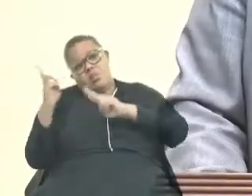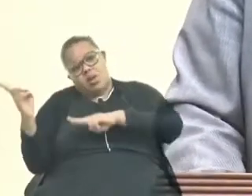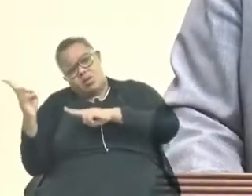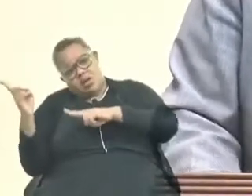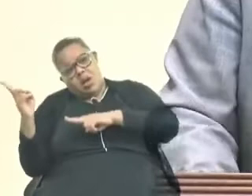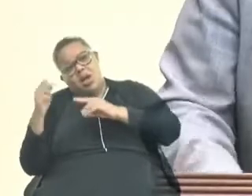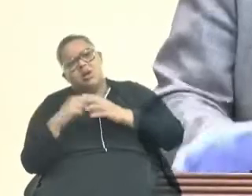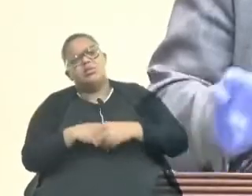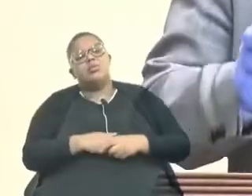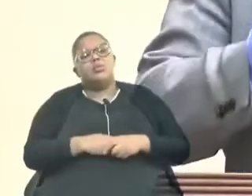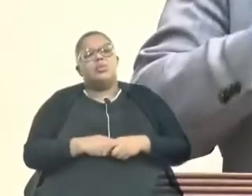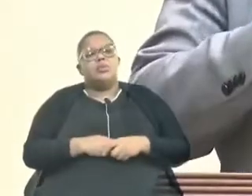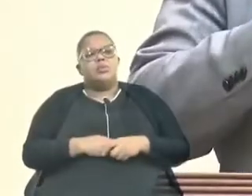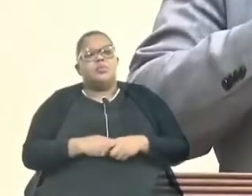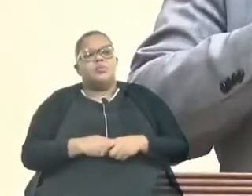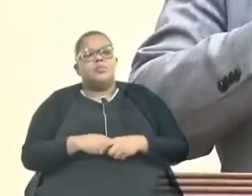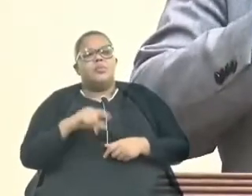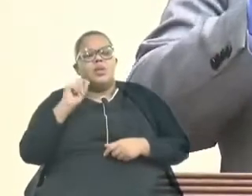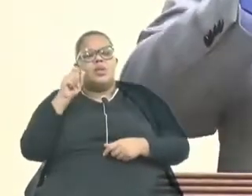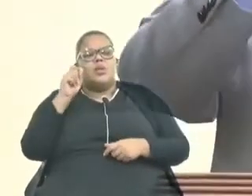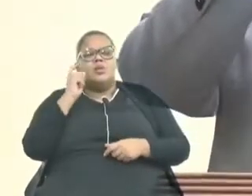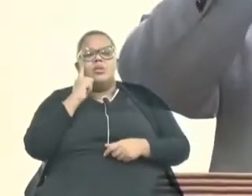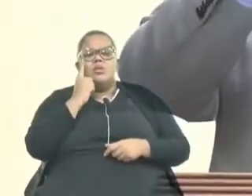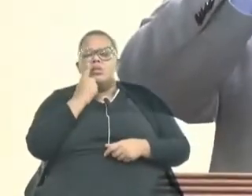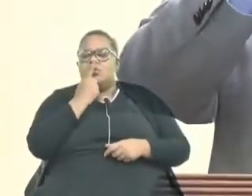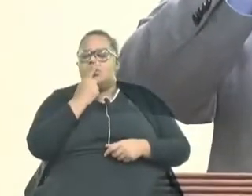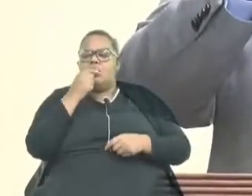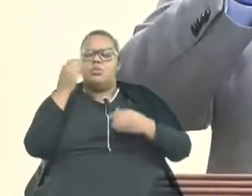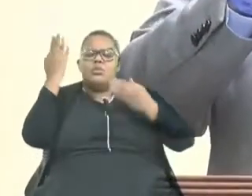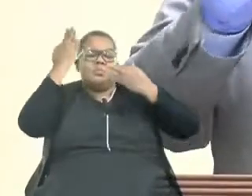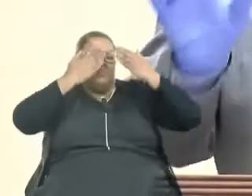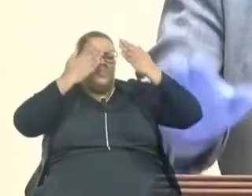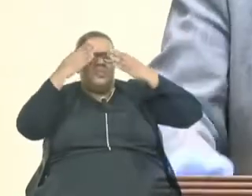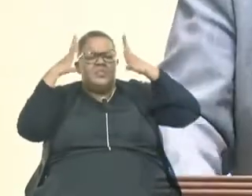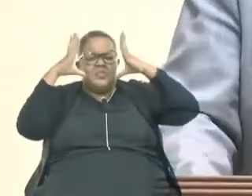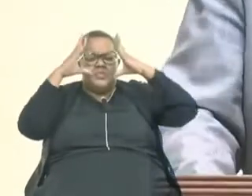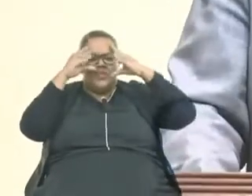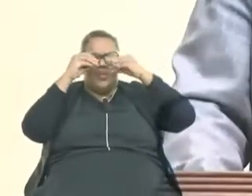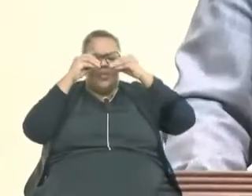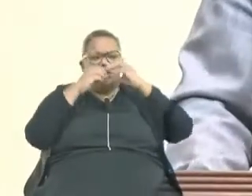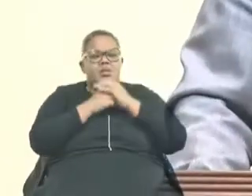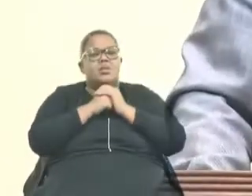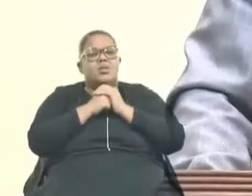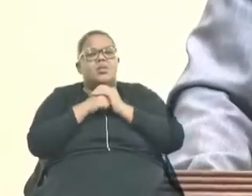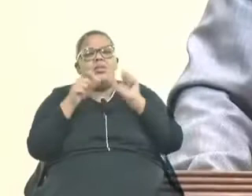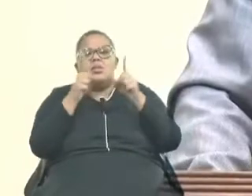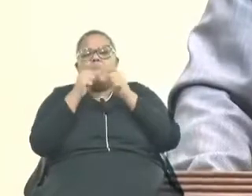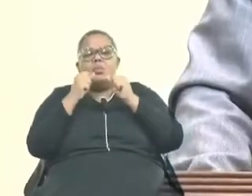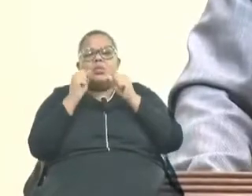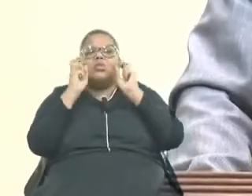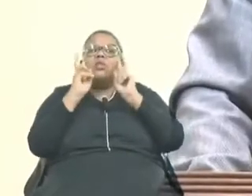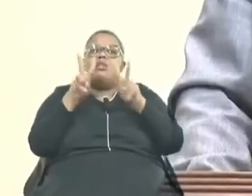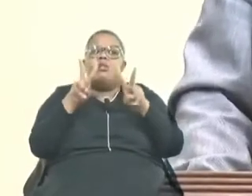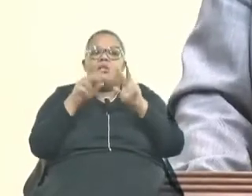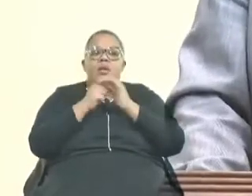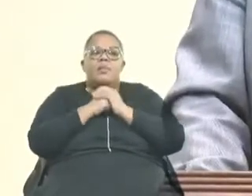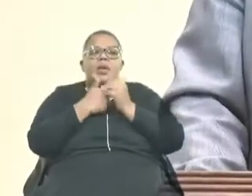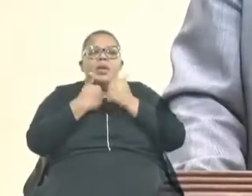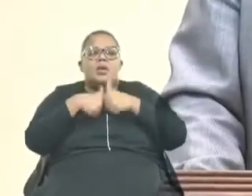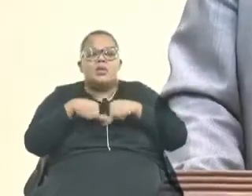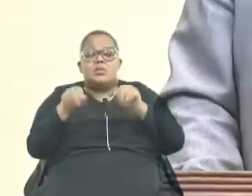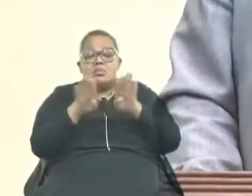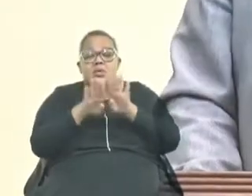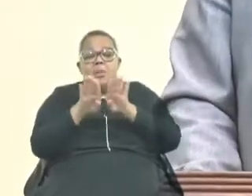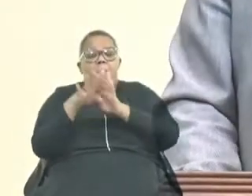lugar e diz a bíblia que os seus olhos começavam a escurecer pois não podia ver e estando